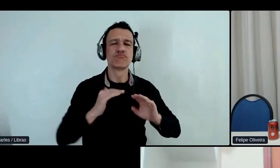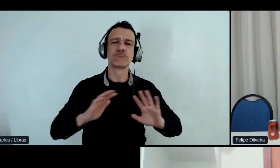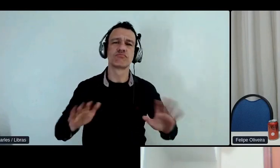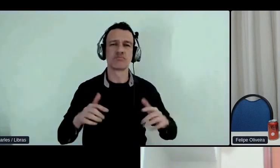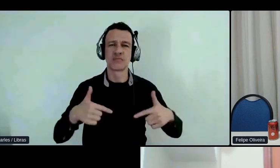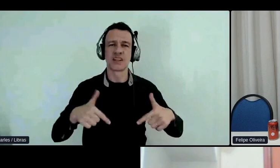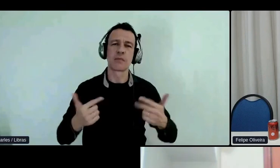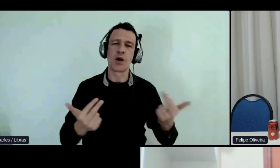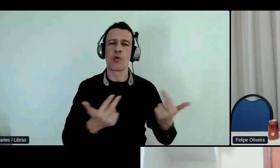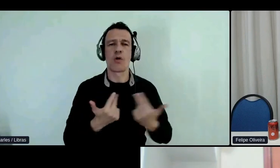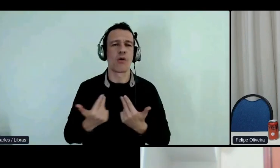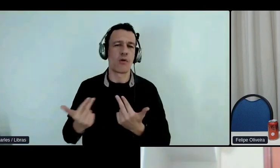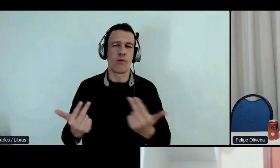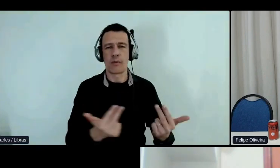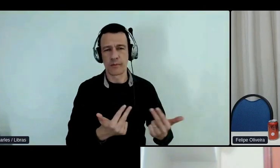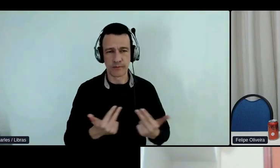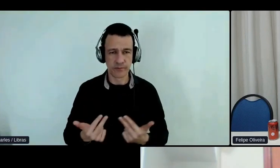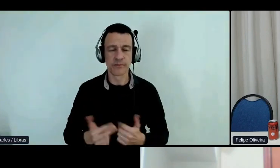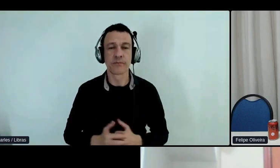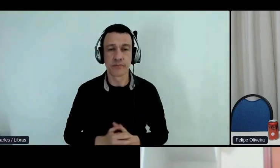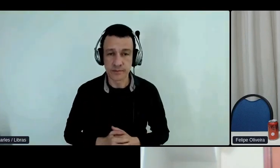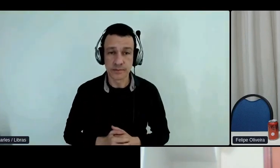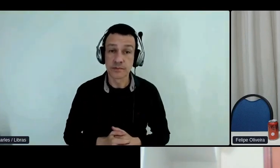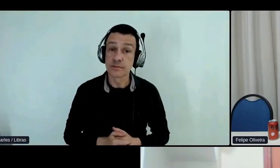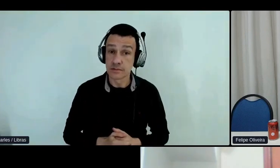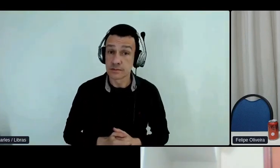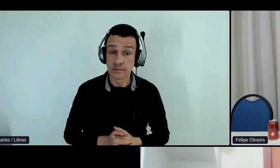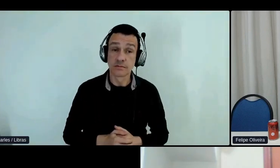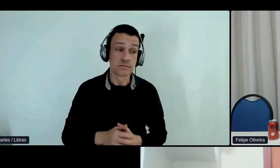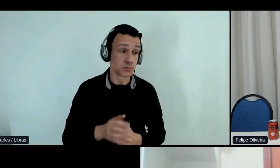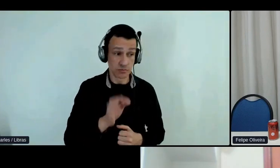daí, a pessoa desempenhe todas as funções